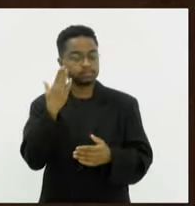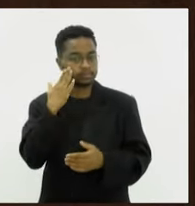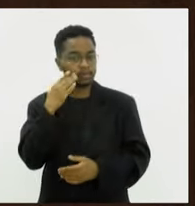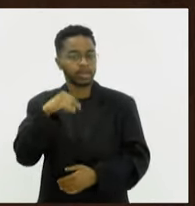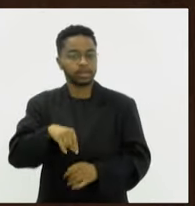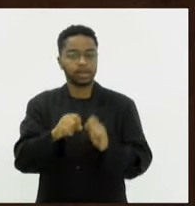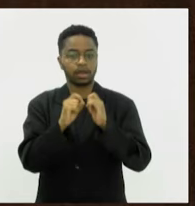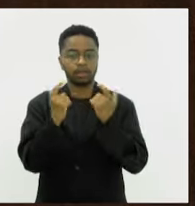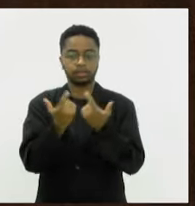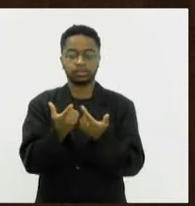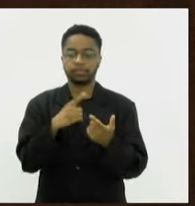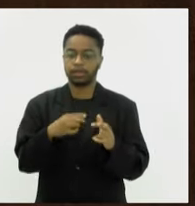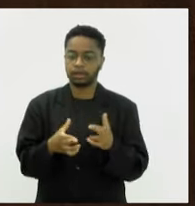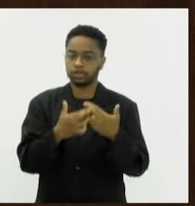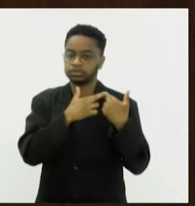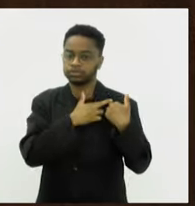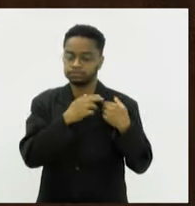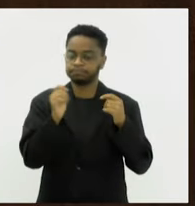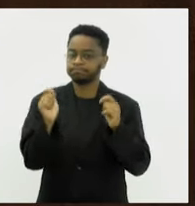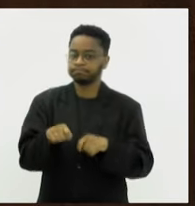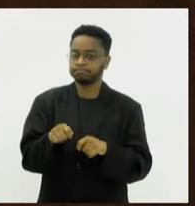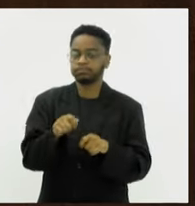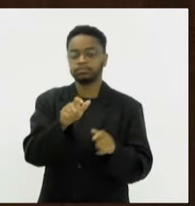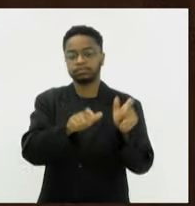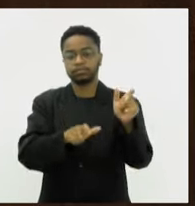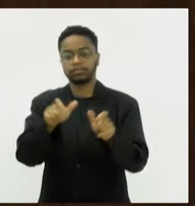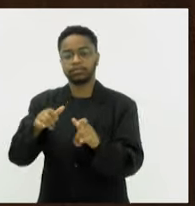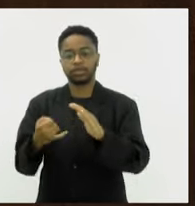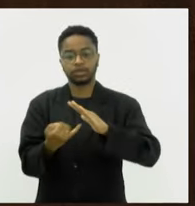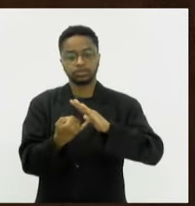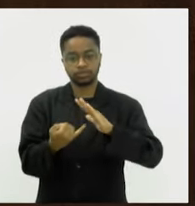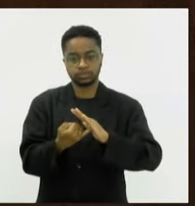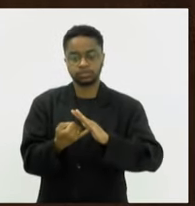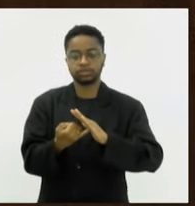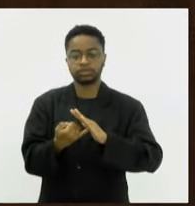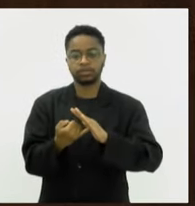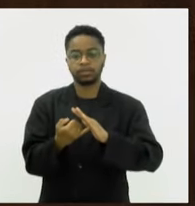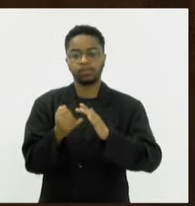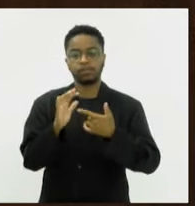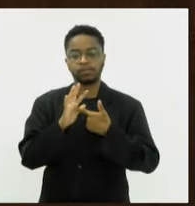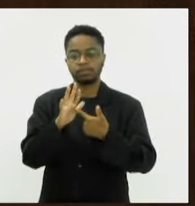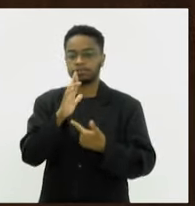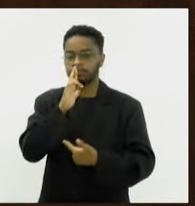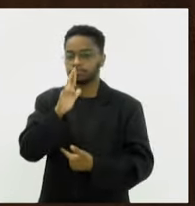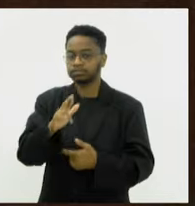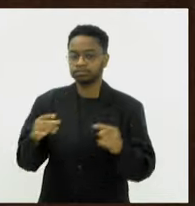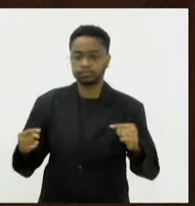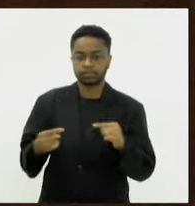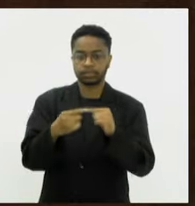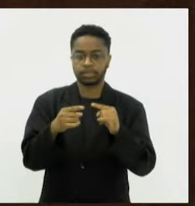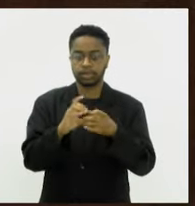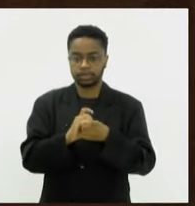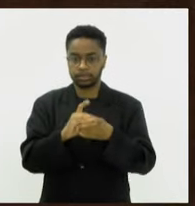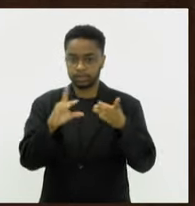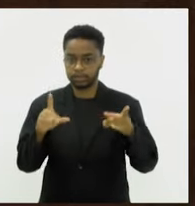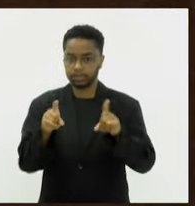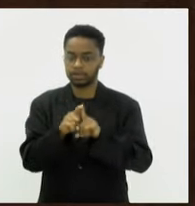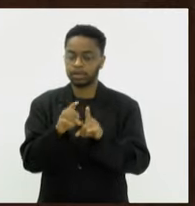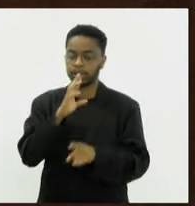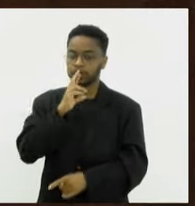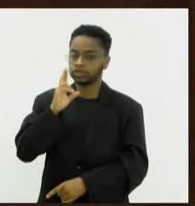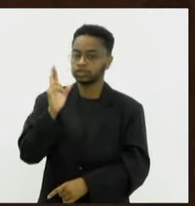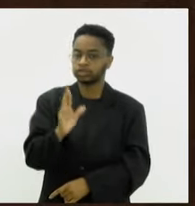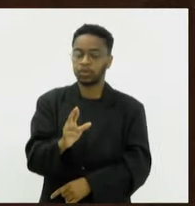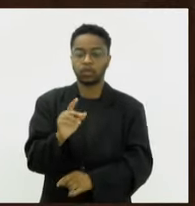responsabilidade para fazer com que essas instituições respondam conforme a democracia, respondam ao clamor